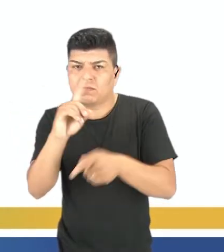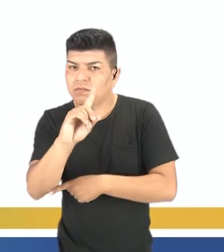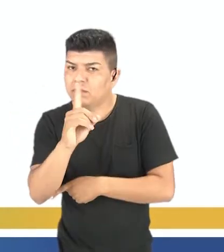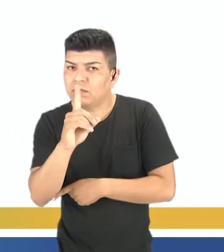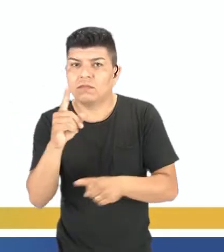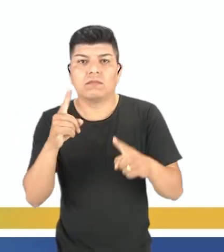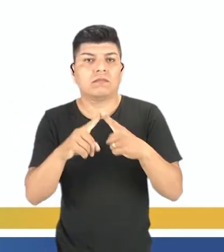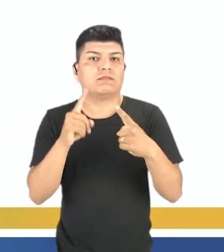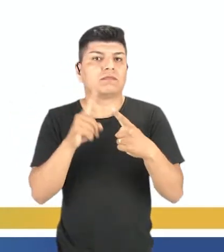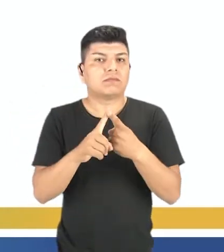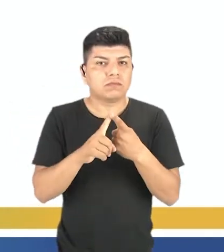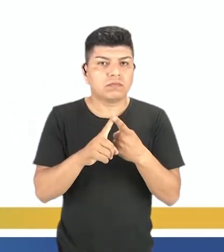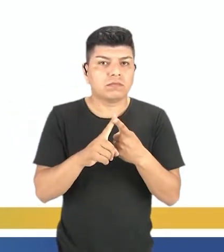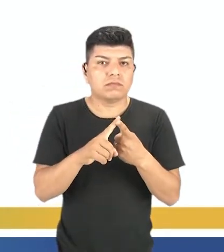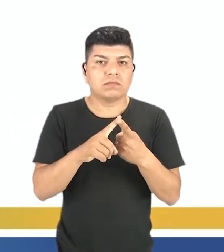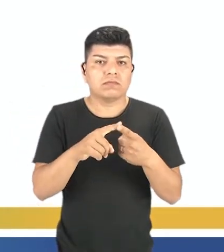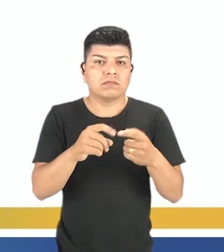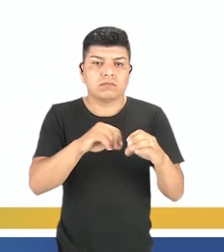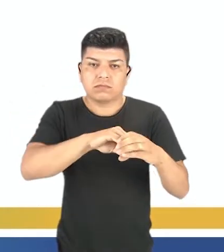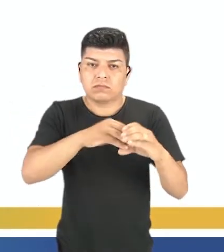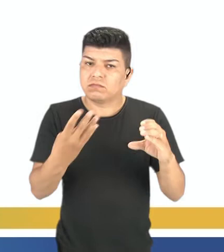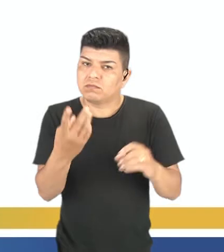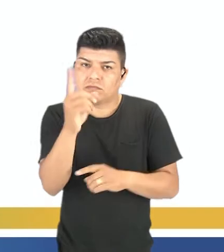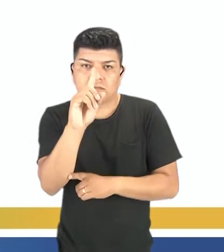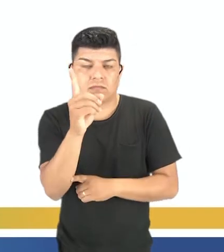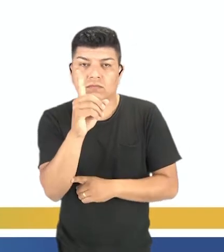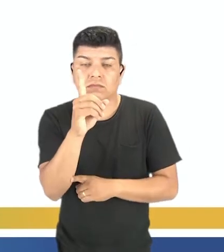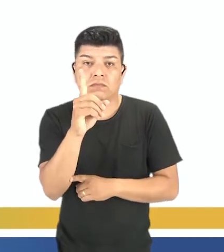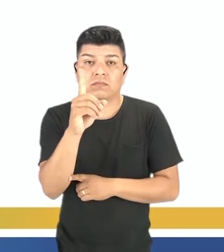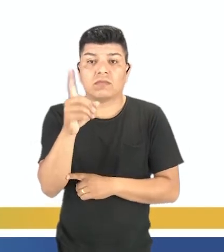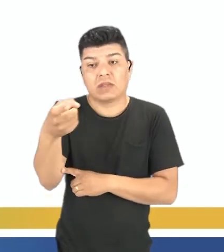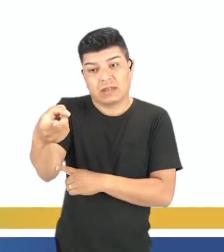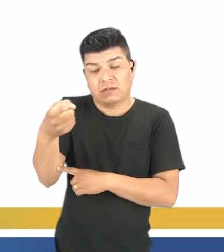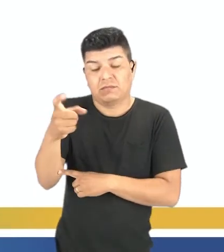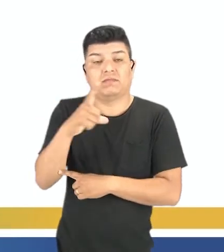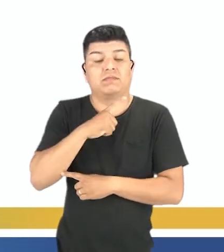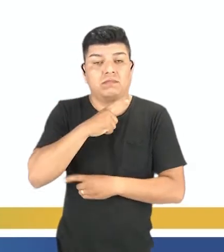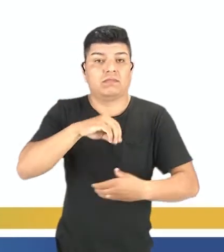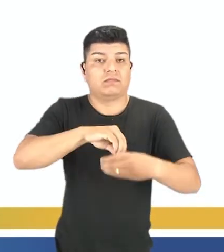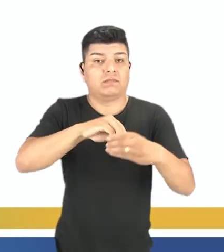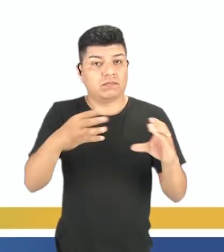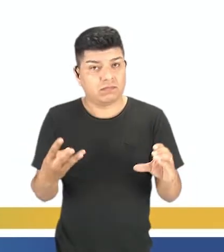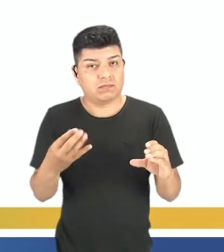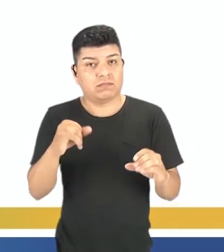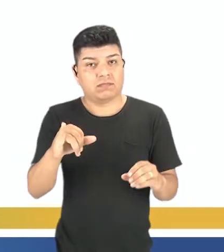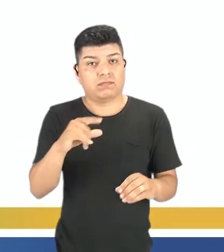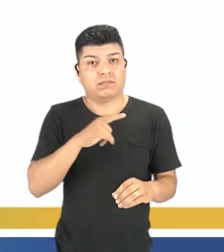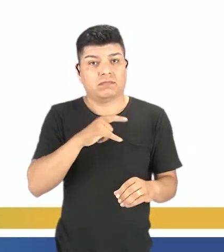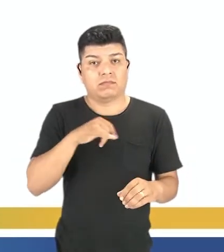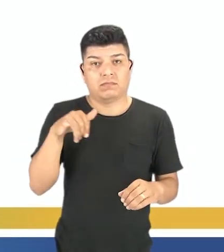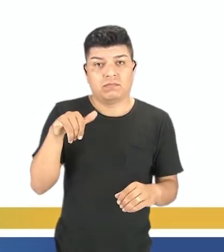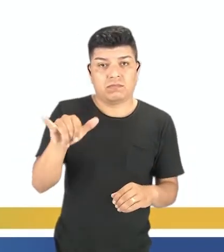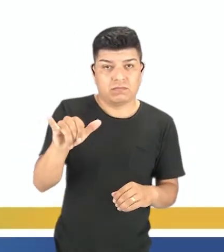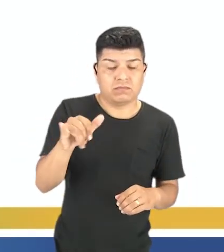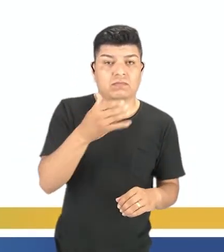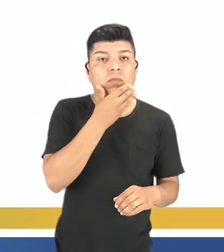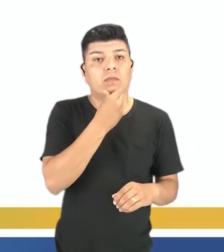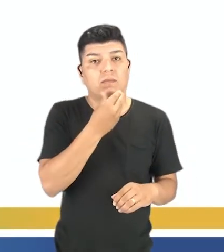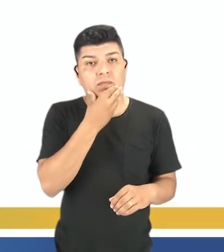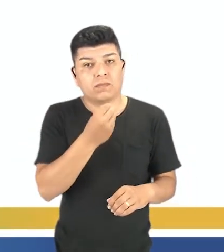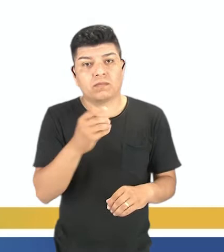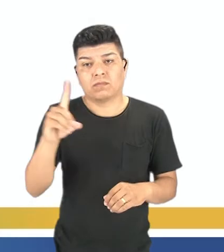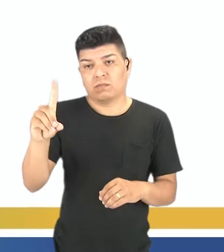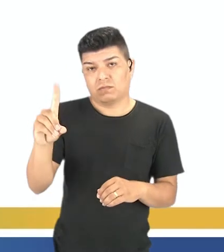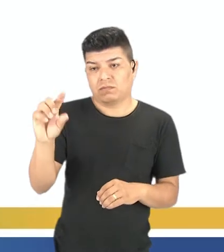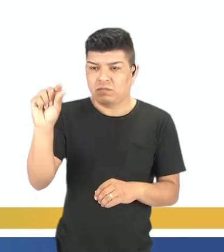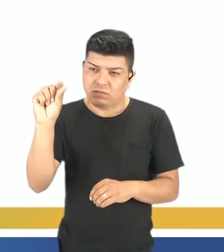interferir, porque ele não importa a característica, o que importa é o X. Então, se eu tiver um Y, que vai configurar um homem,